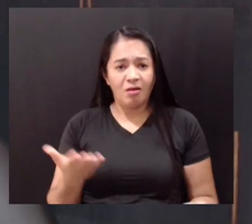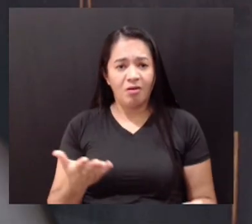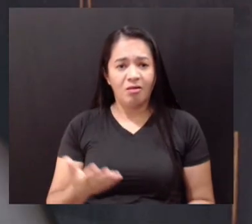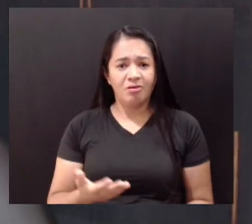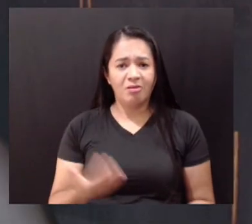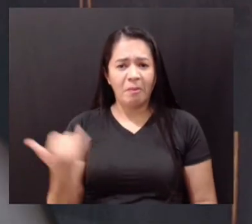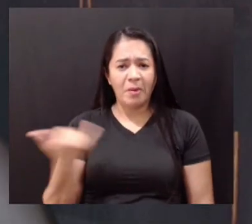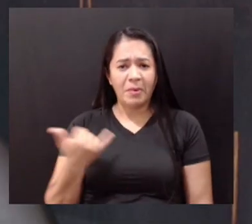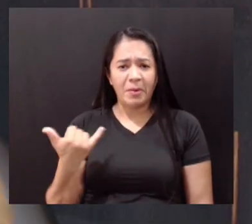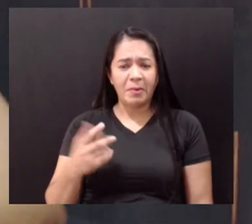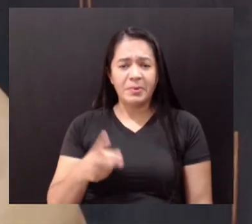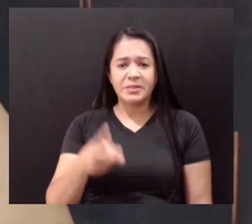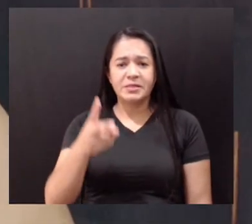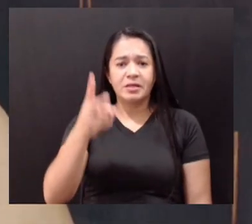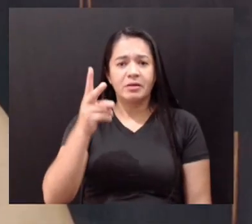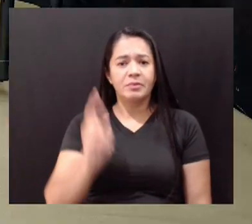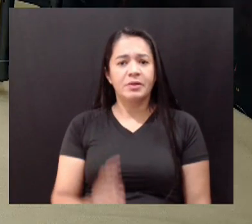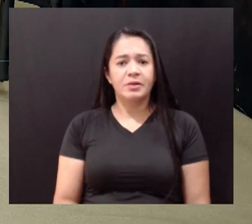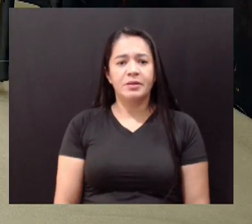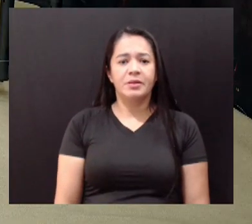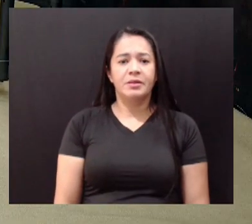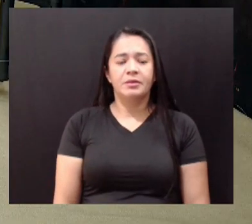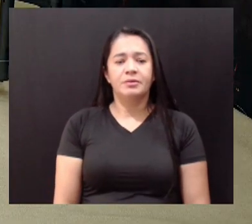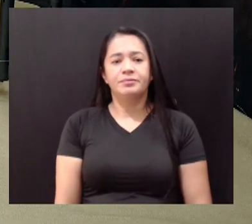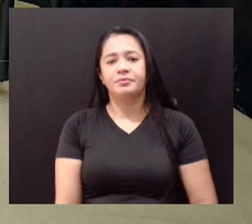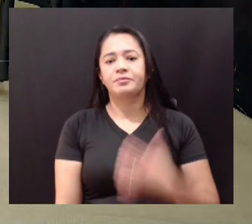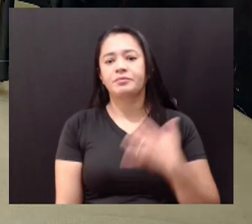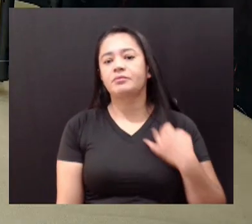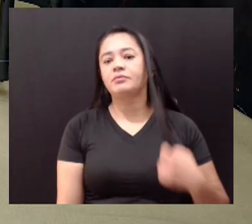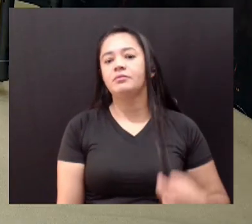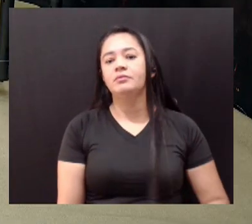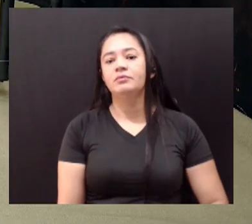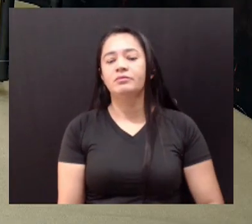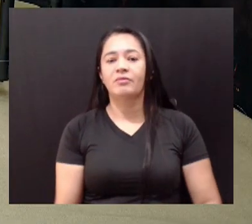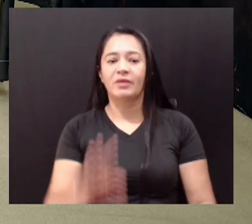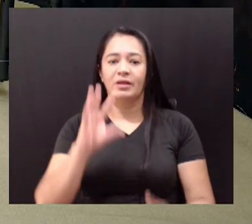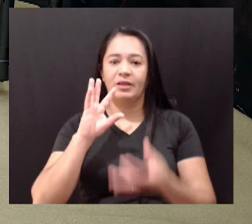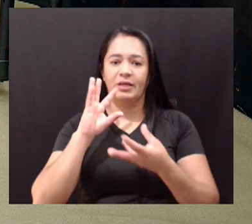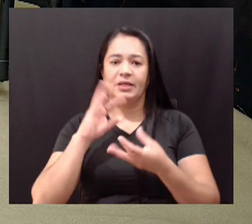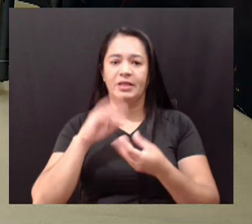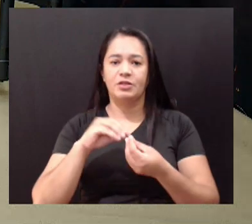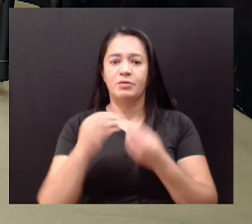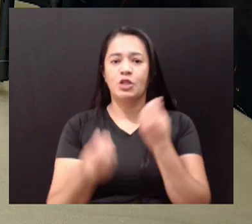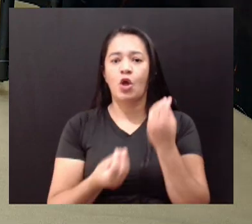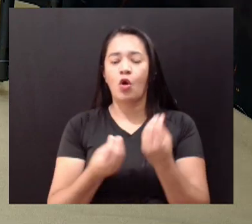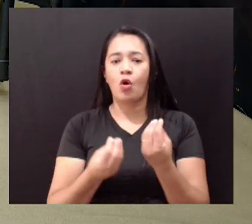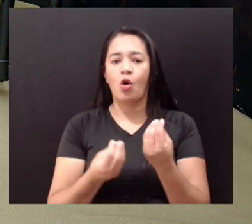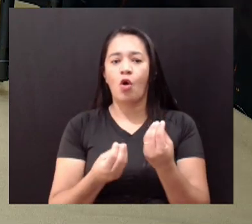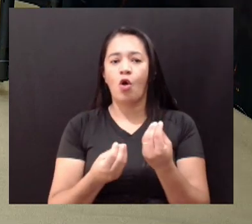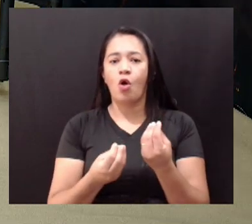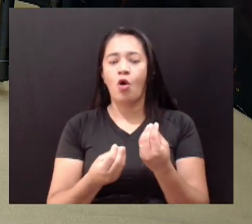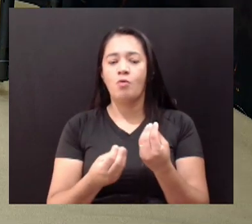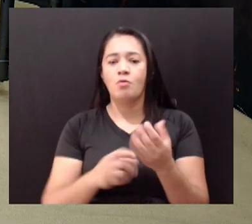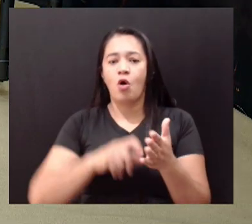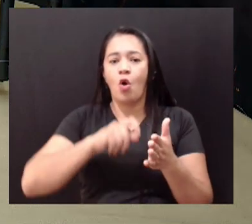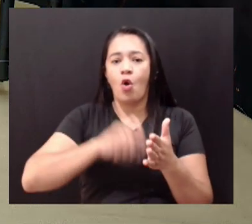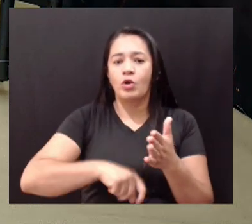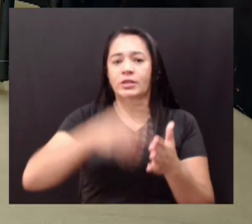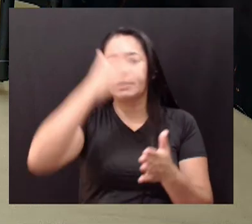Uhum. Então, resumindo, como contratar alguém que não demonstra independência? E aí?